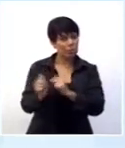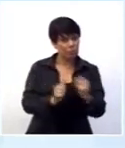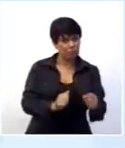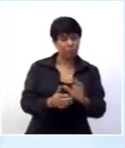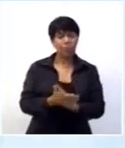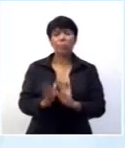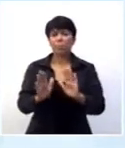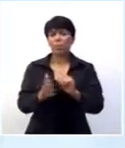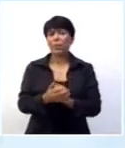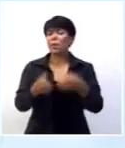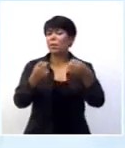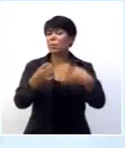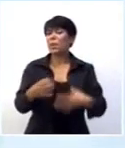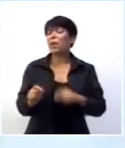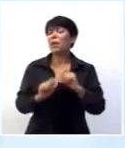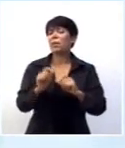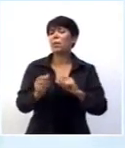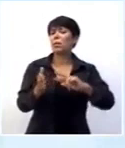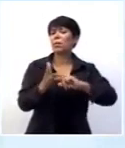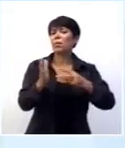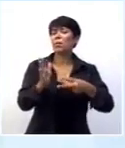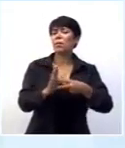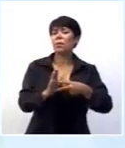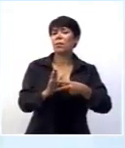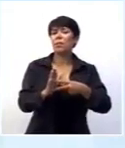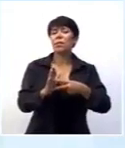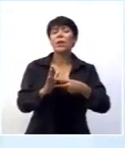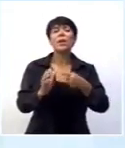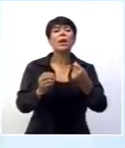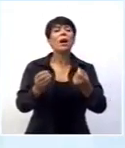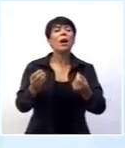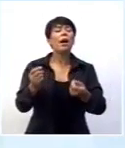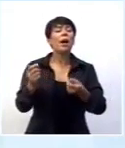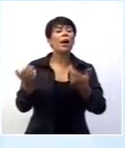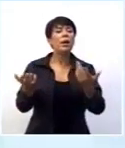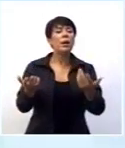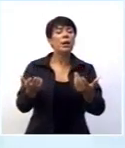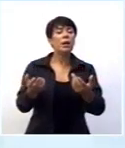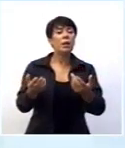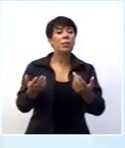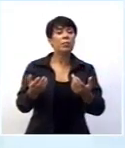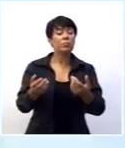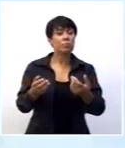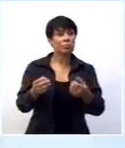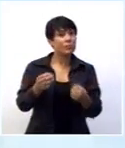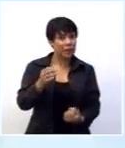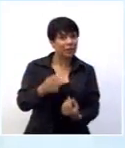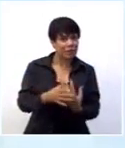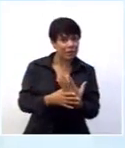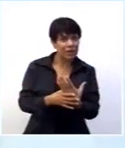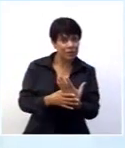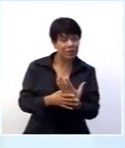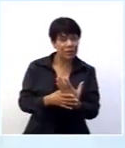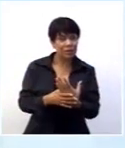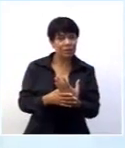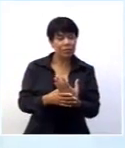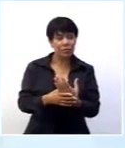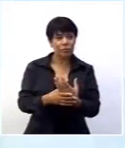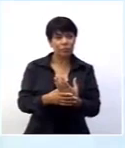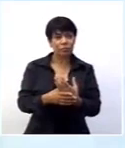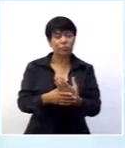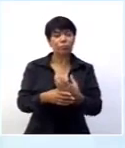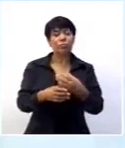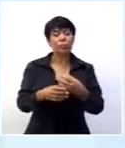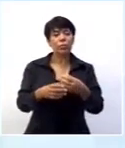um pouco do que vai significar essa questão da formação, né, do Império Egípcio,